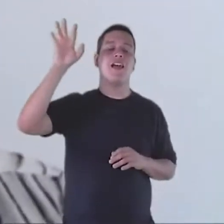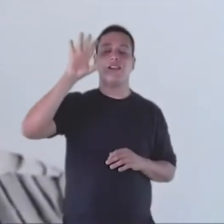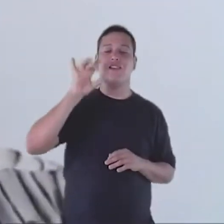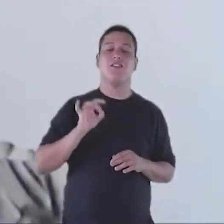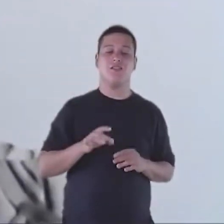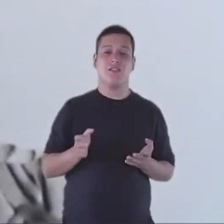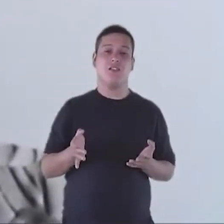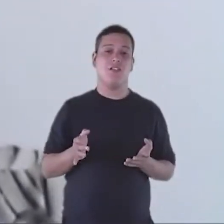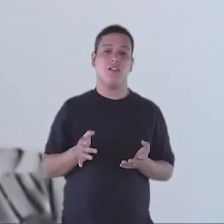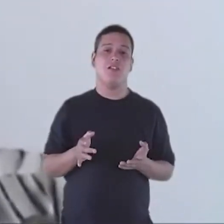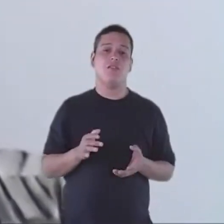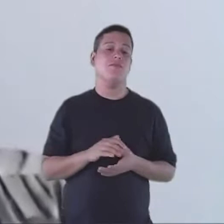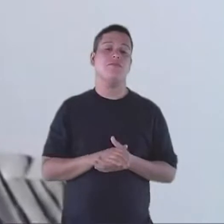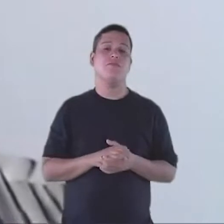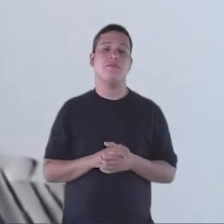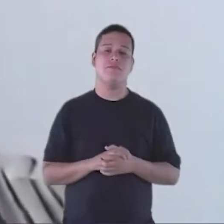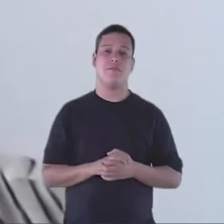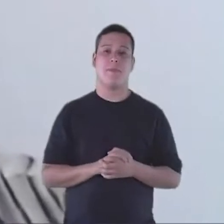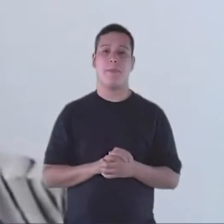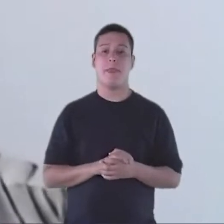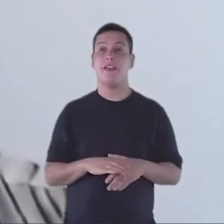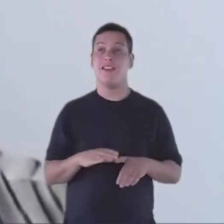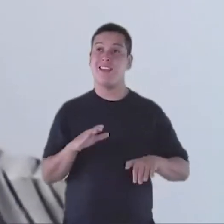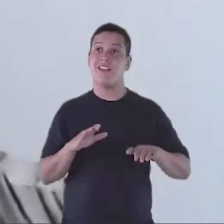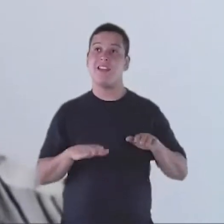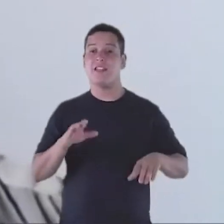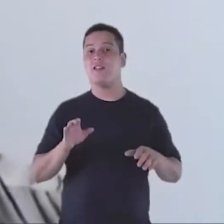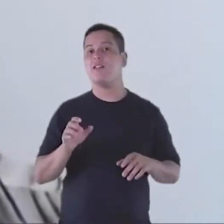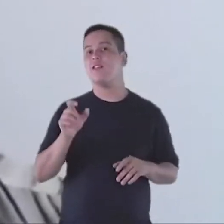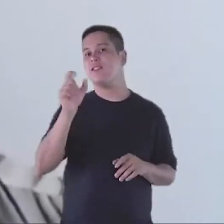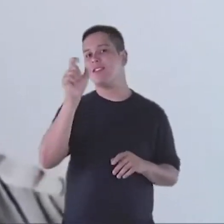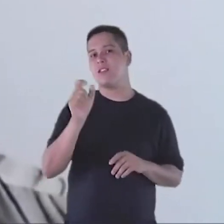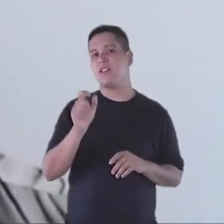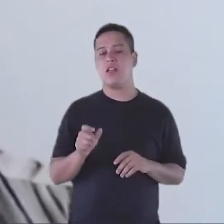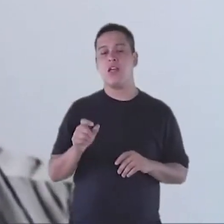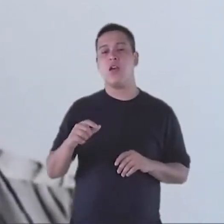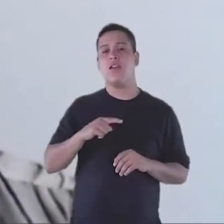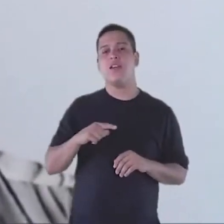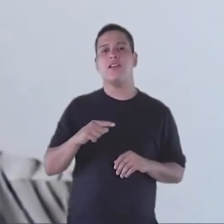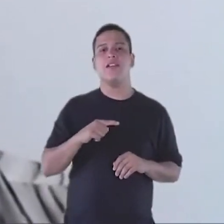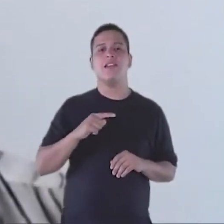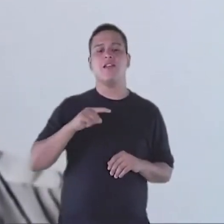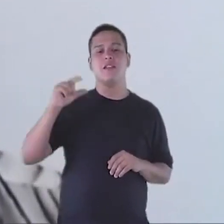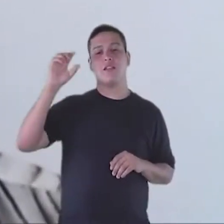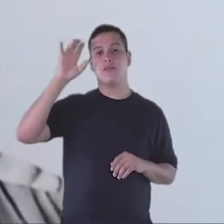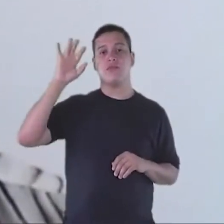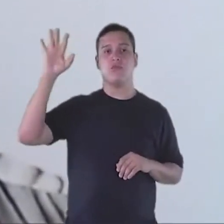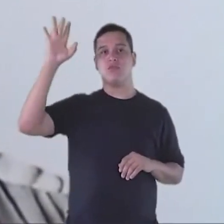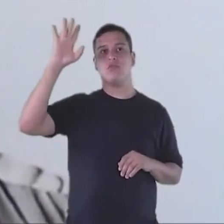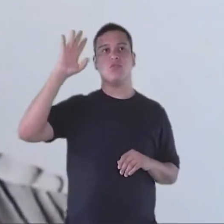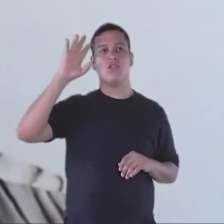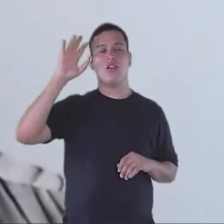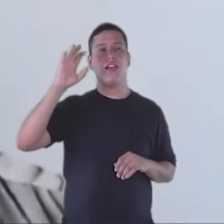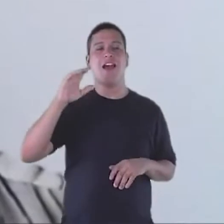O quanto que os sonhadores são taxados de déficit de